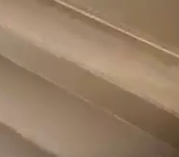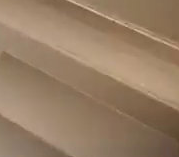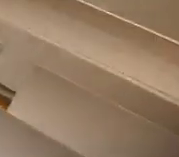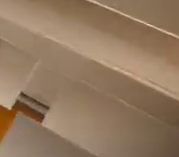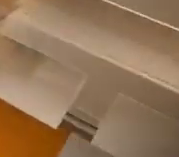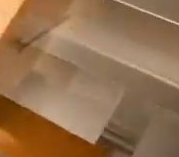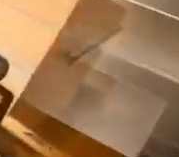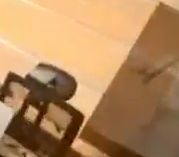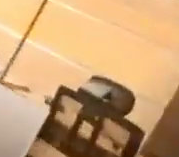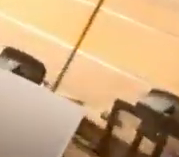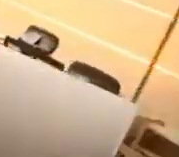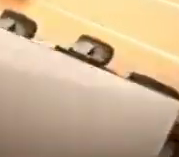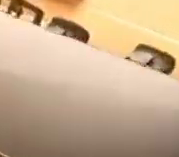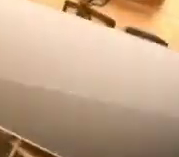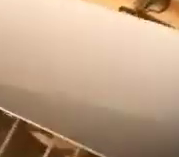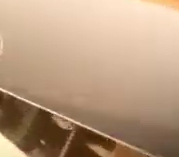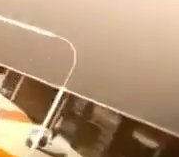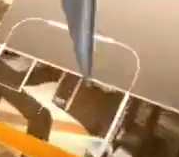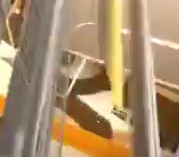e